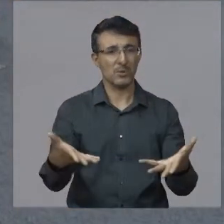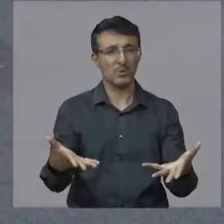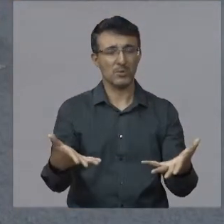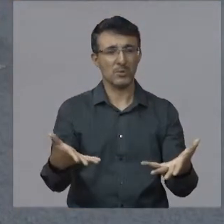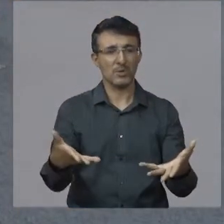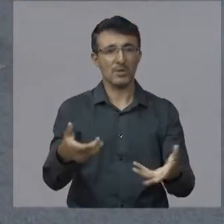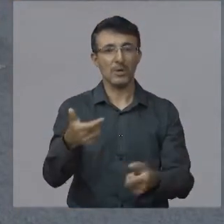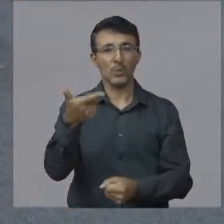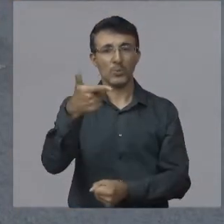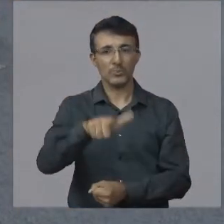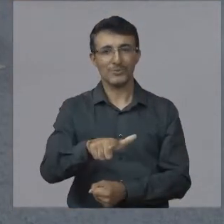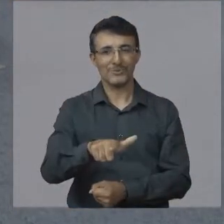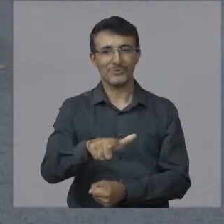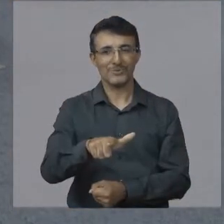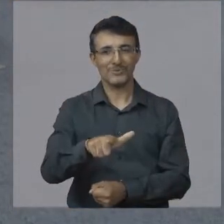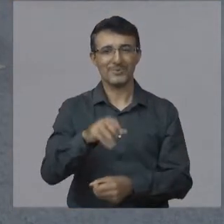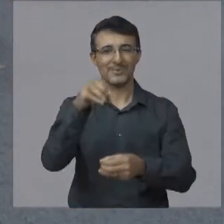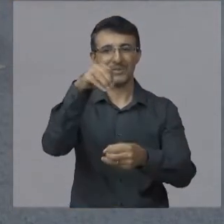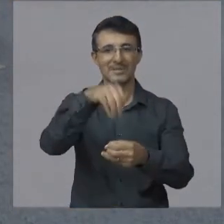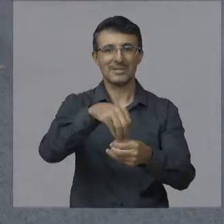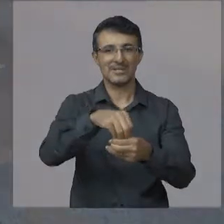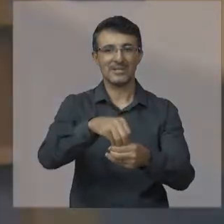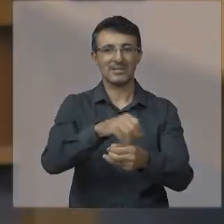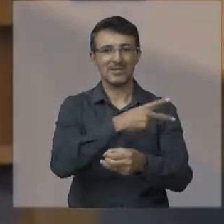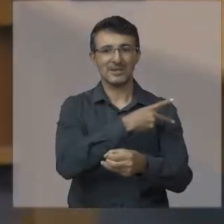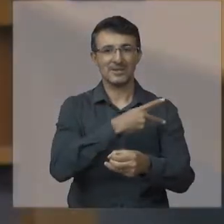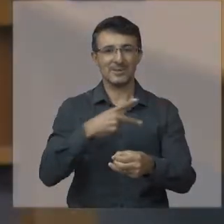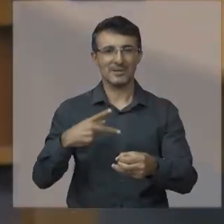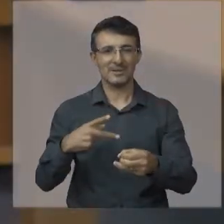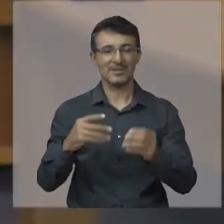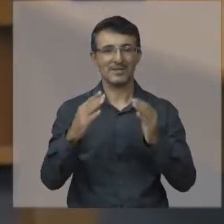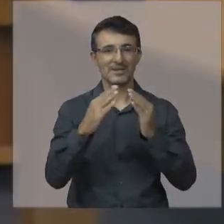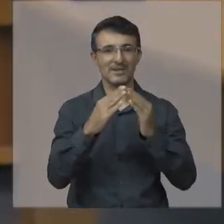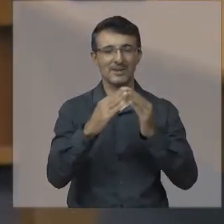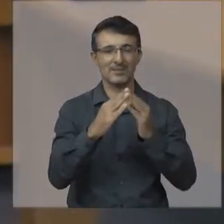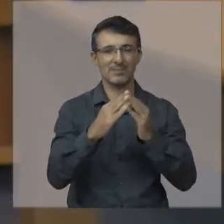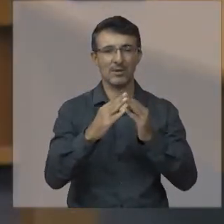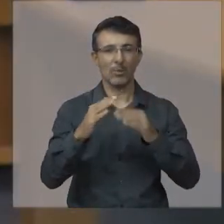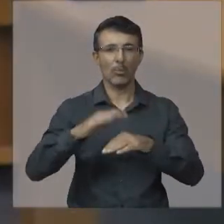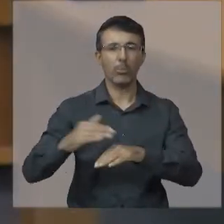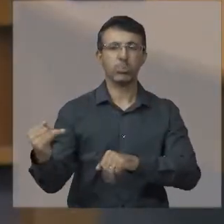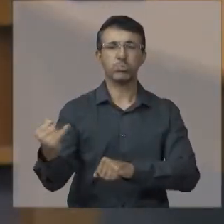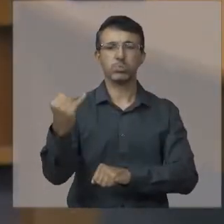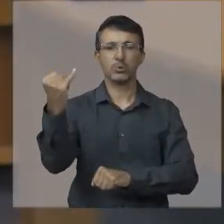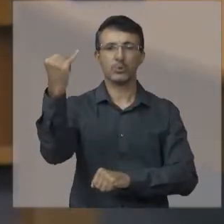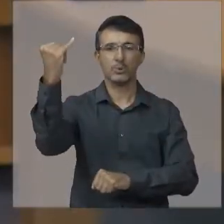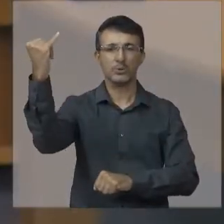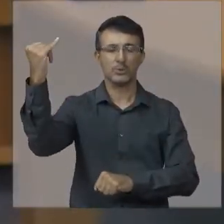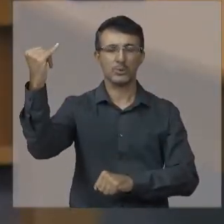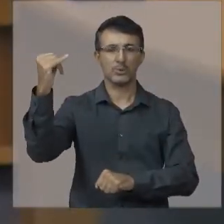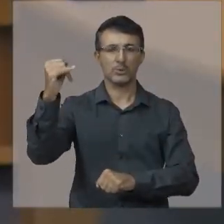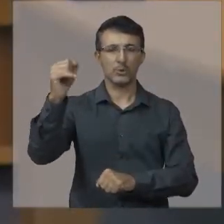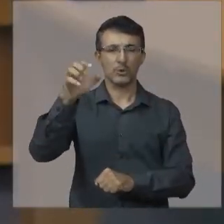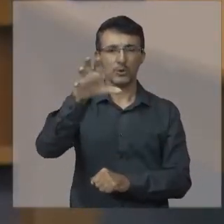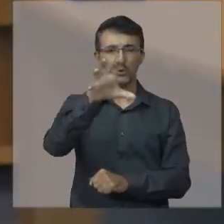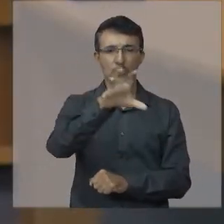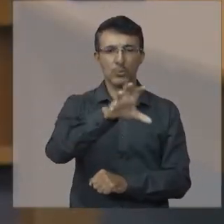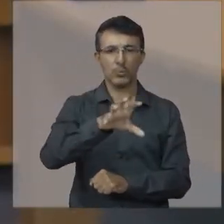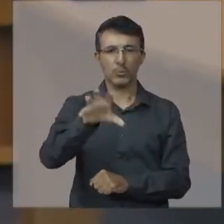novamente eleito presidente de uma das câmaras mais importantes do estado de São Paulo. Só tenho a agradecer a